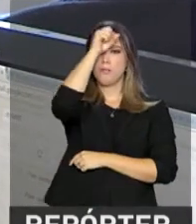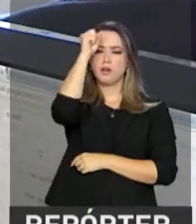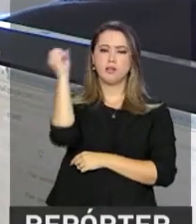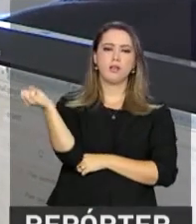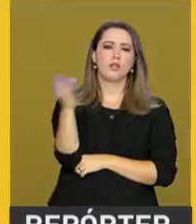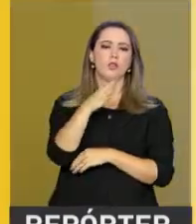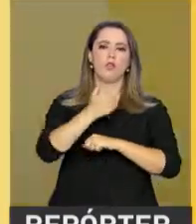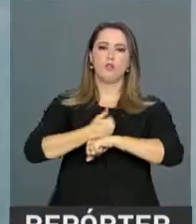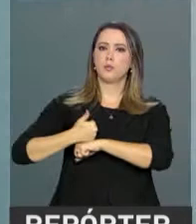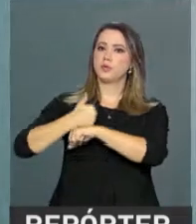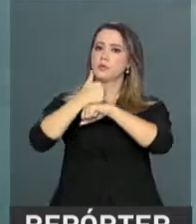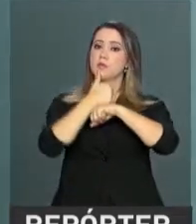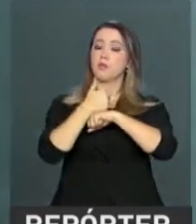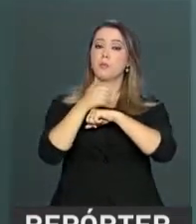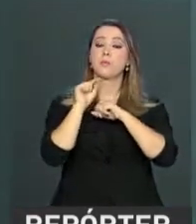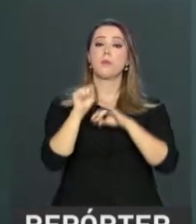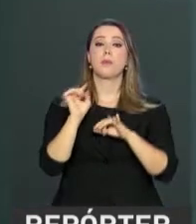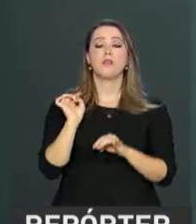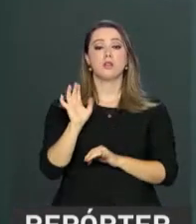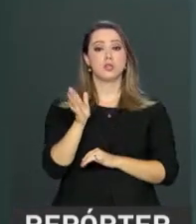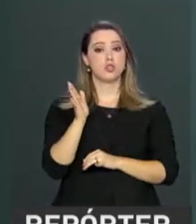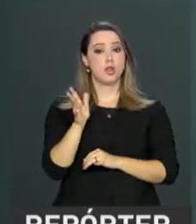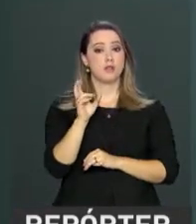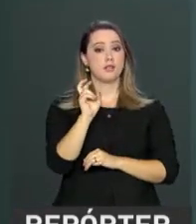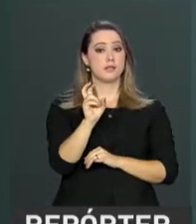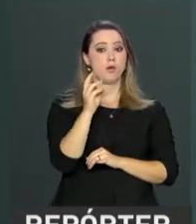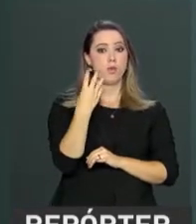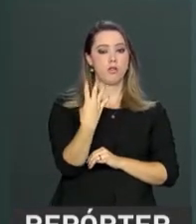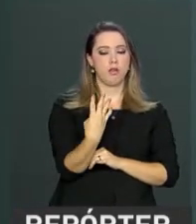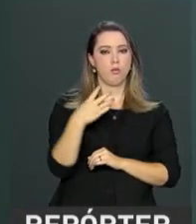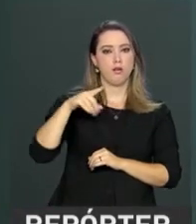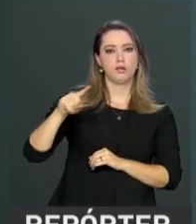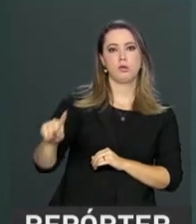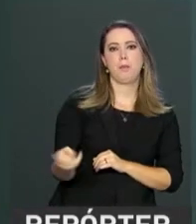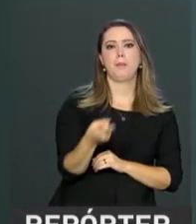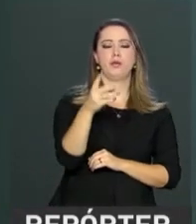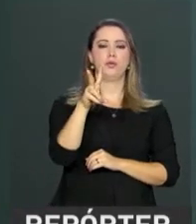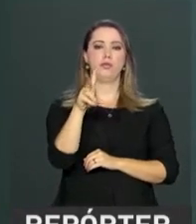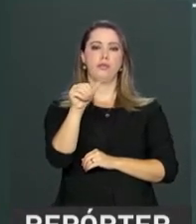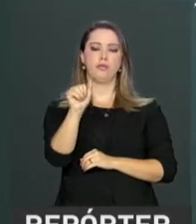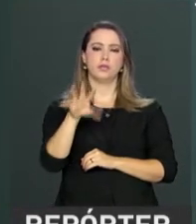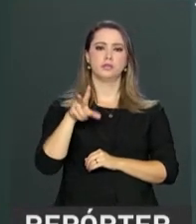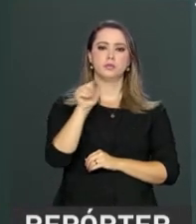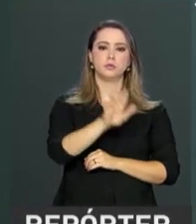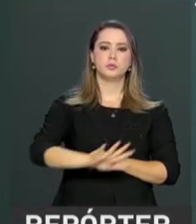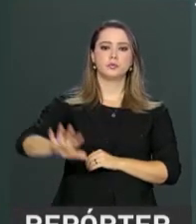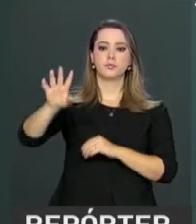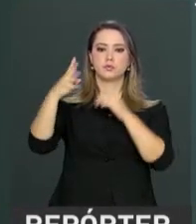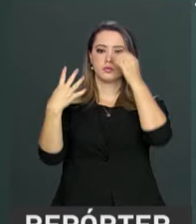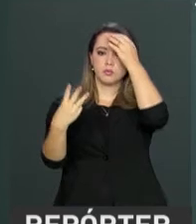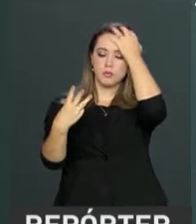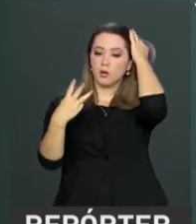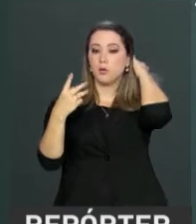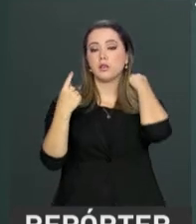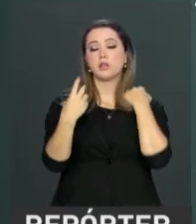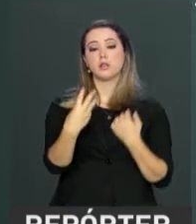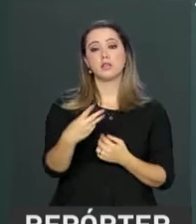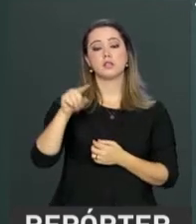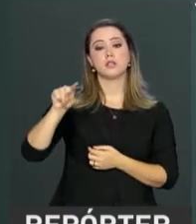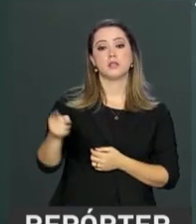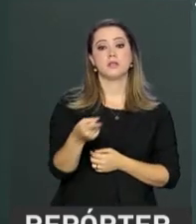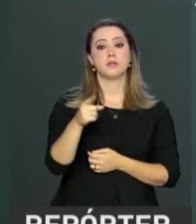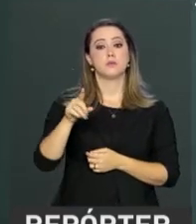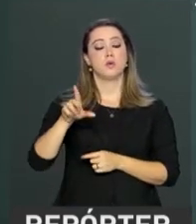profissão no total são 54 mil vagas em todo o brasil 43 mil são para o chamado módulo